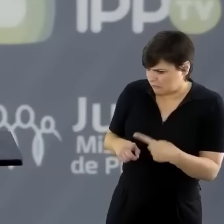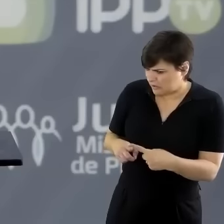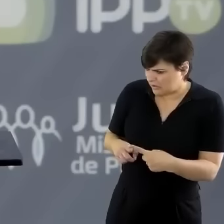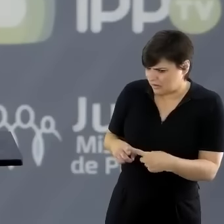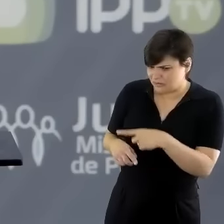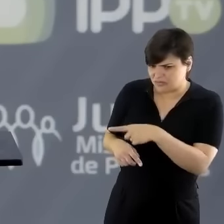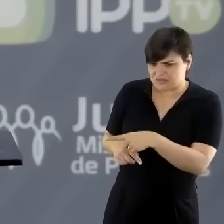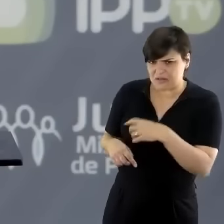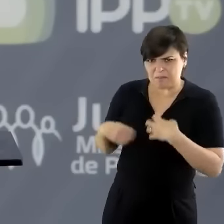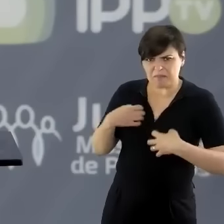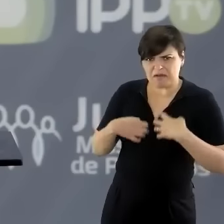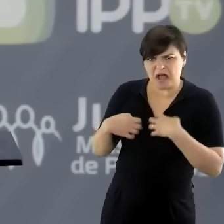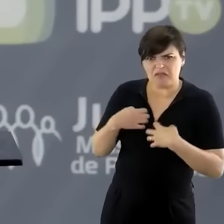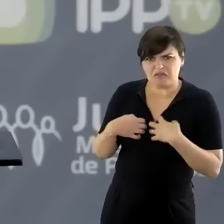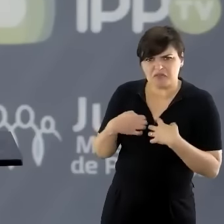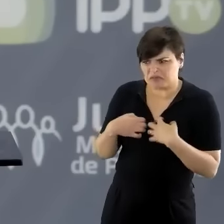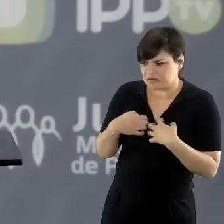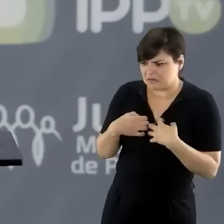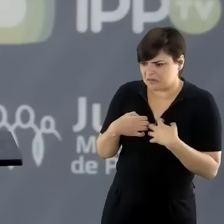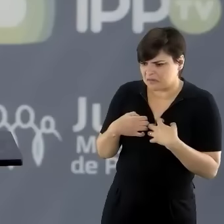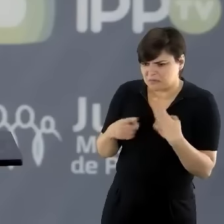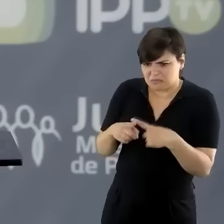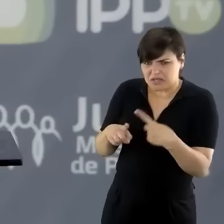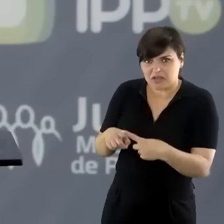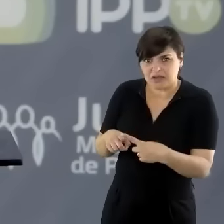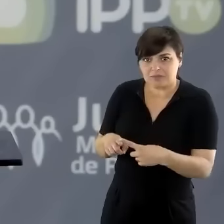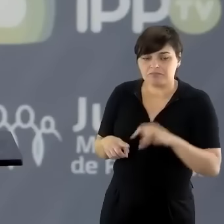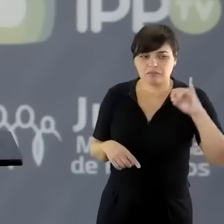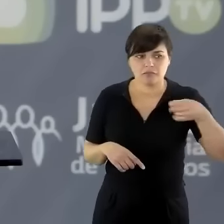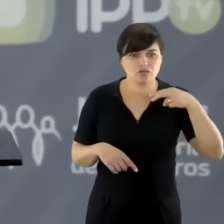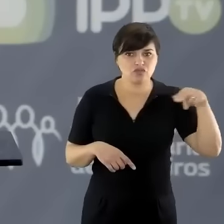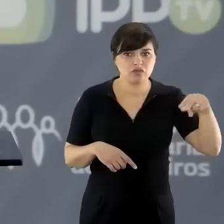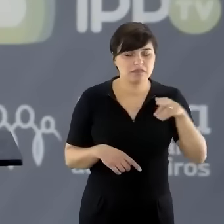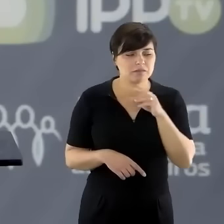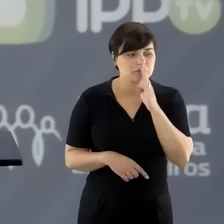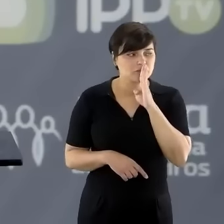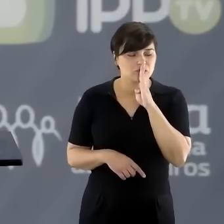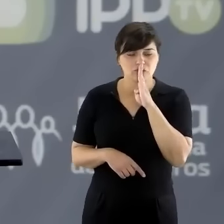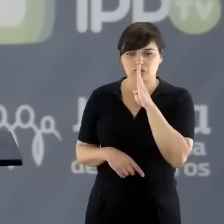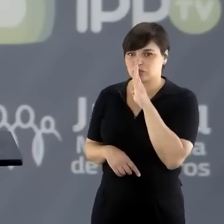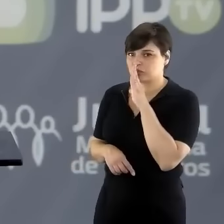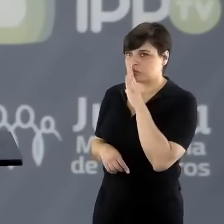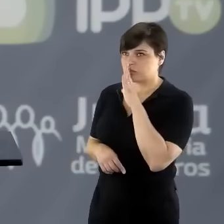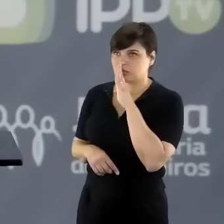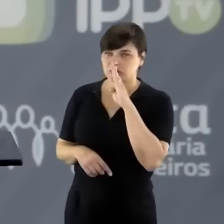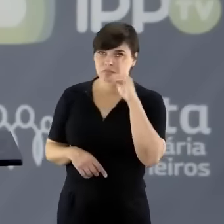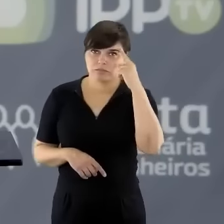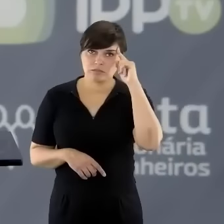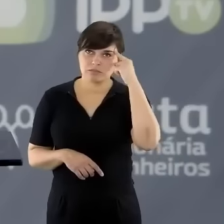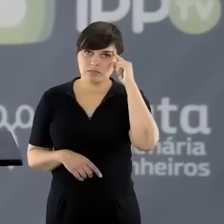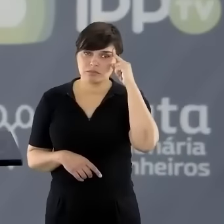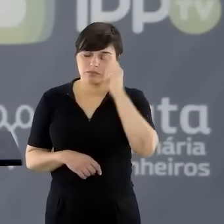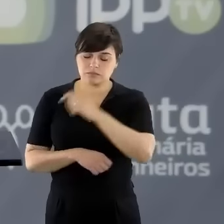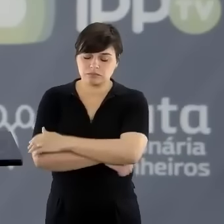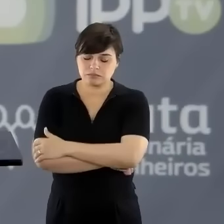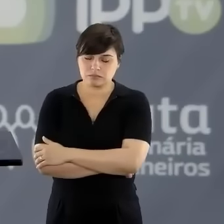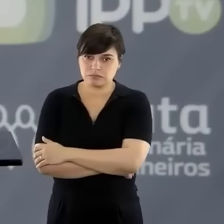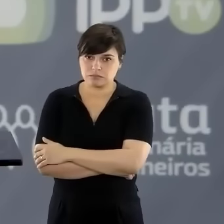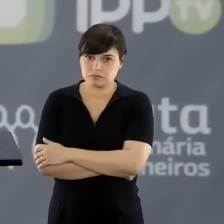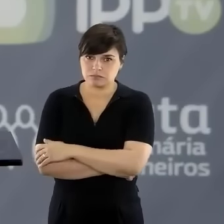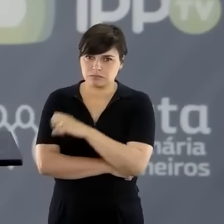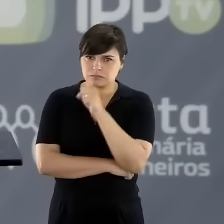foi pro lado oriental da cidade como que num Mirante talvez e ficou pensando Dent de 40